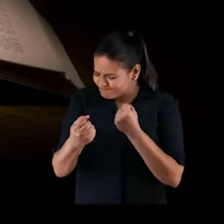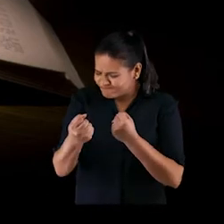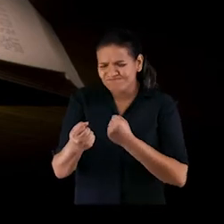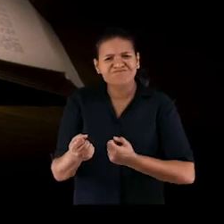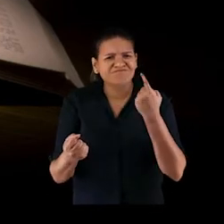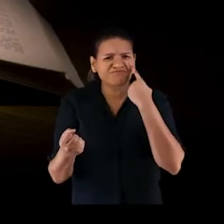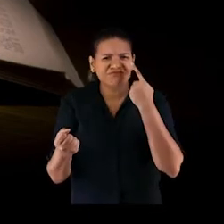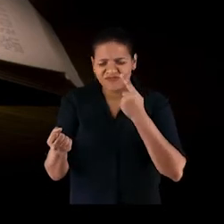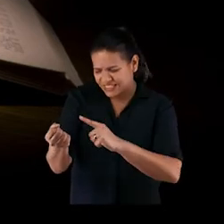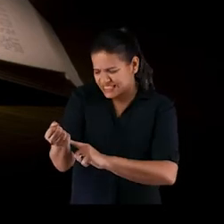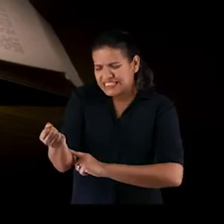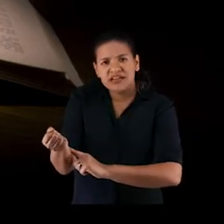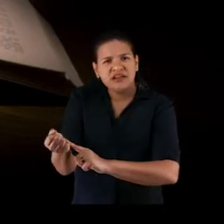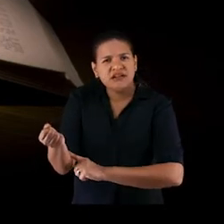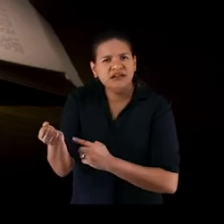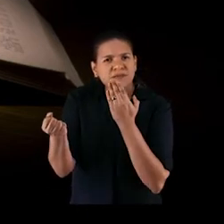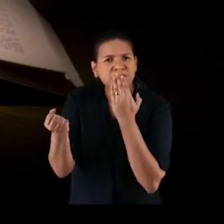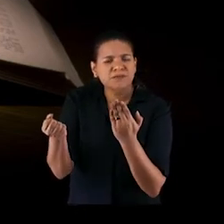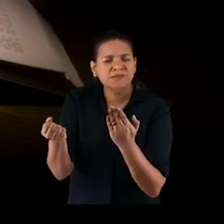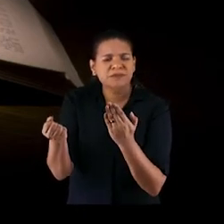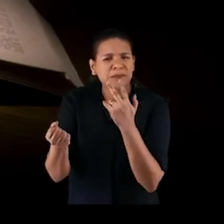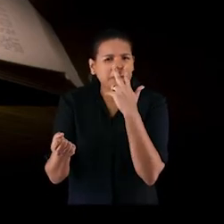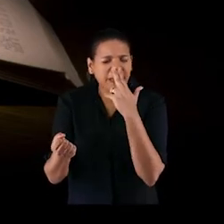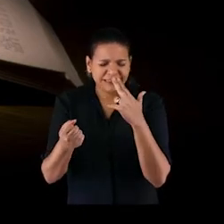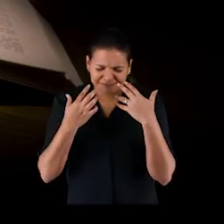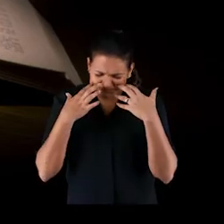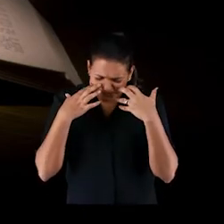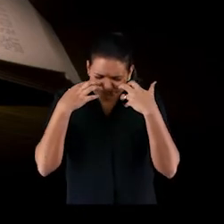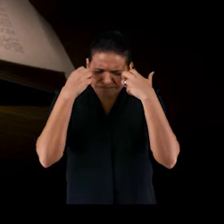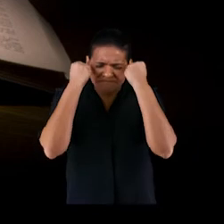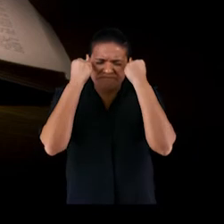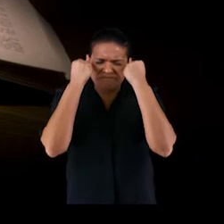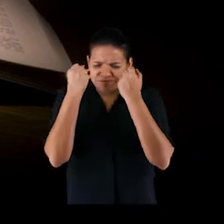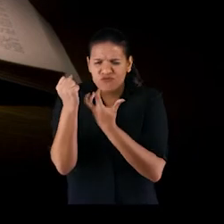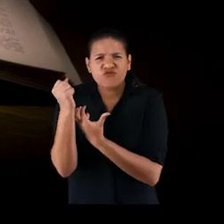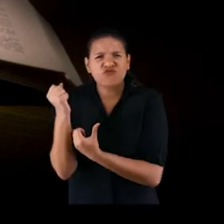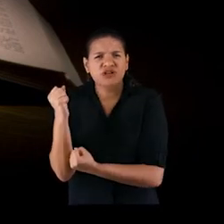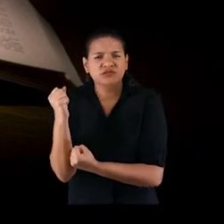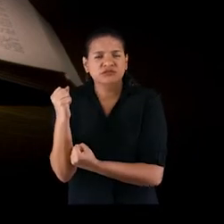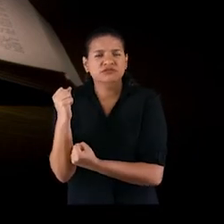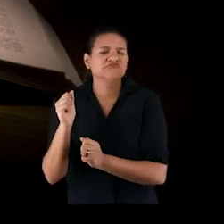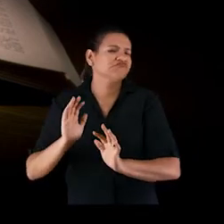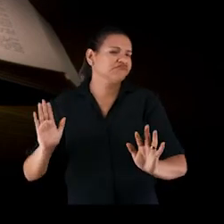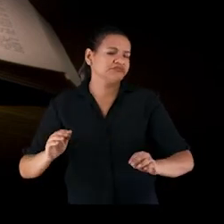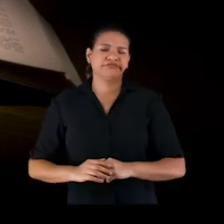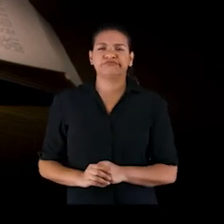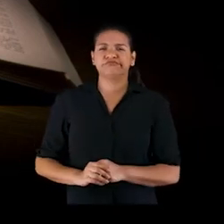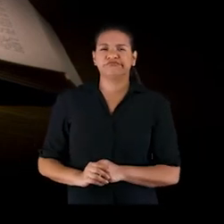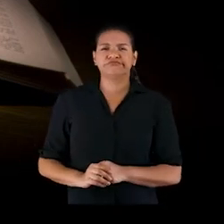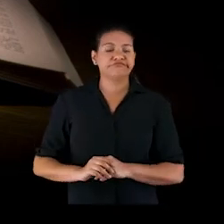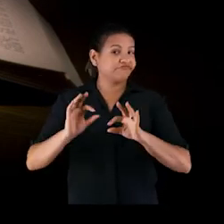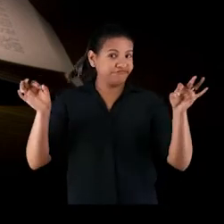Se desaparecia do rosto, talvez secasse nas veias. Nessas ocasiões, na volta, o